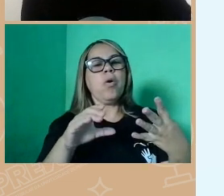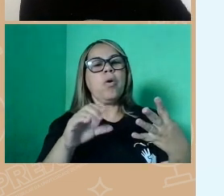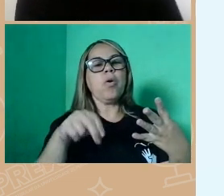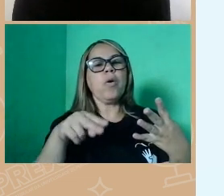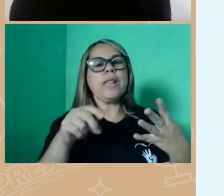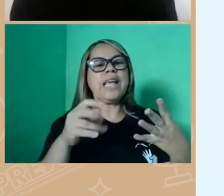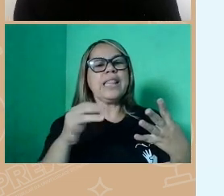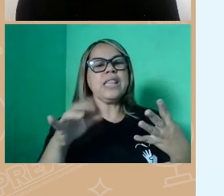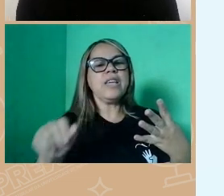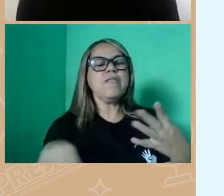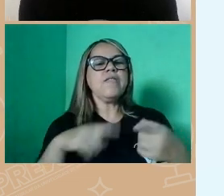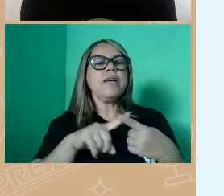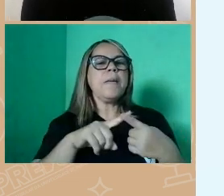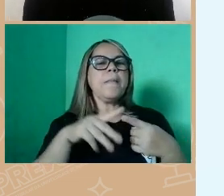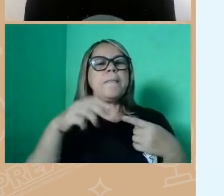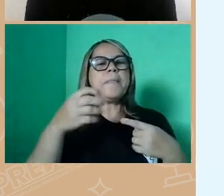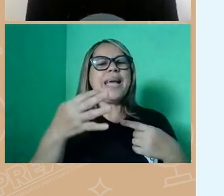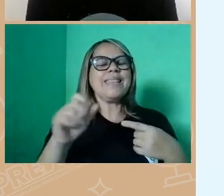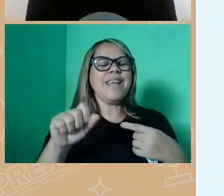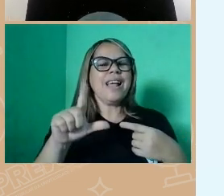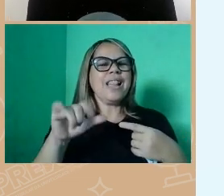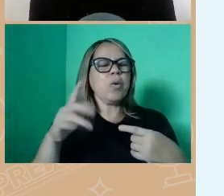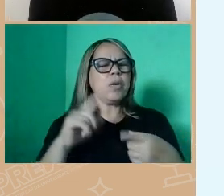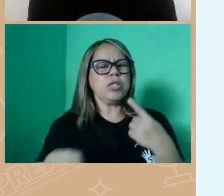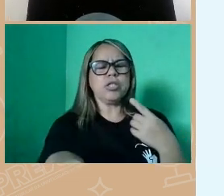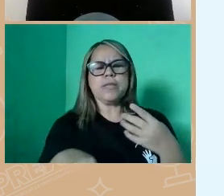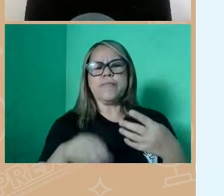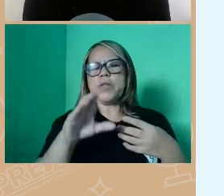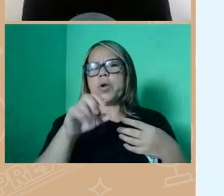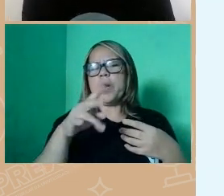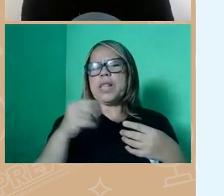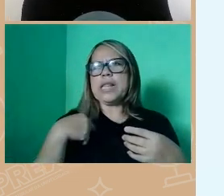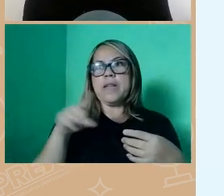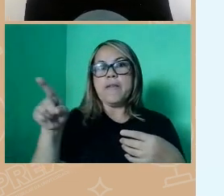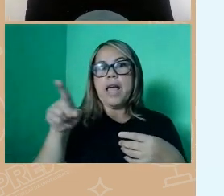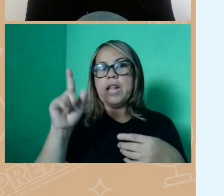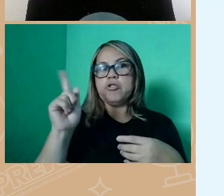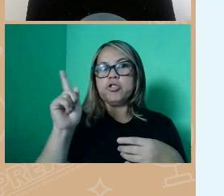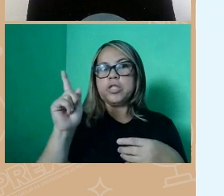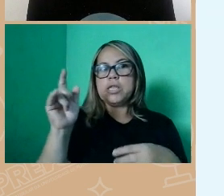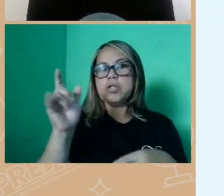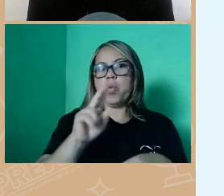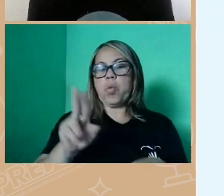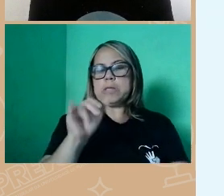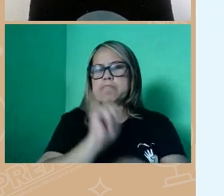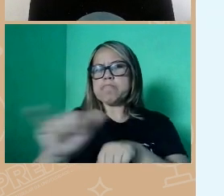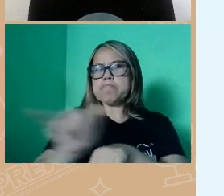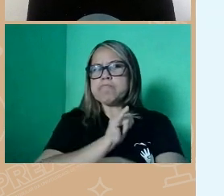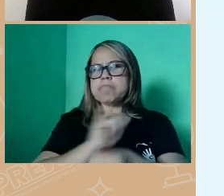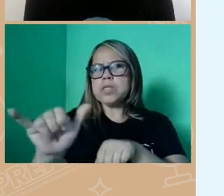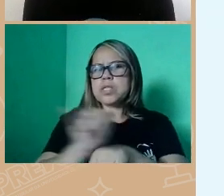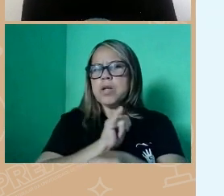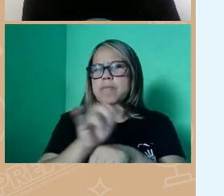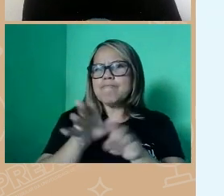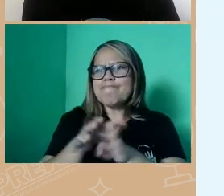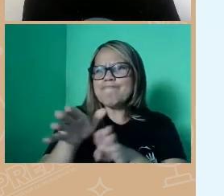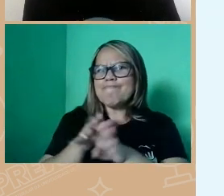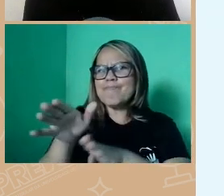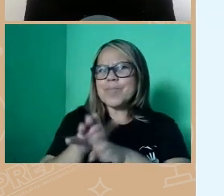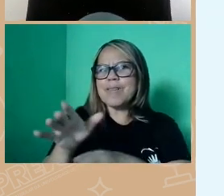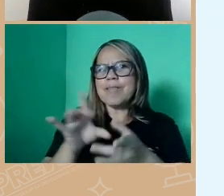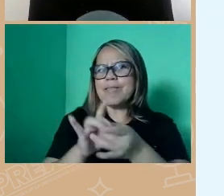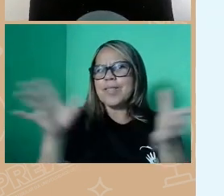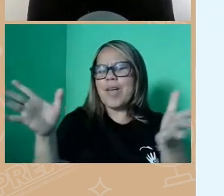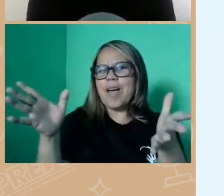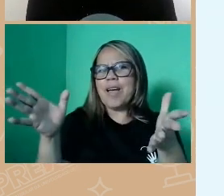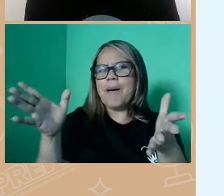gente vê a letra B. Conativa, pois o gigante usa estratégias para convencer Horácio a deixá-lo participar de sua página.